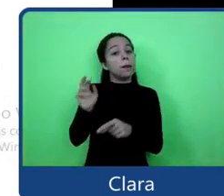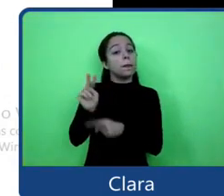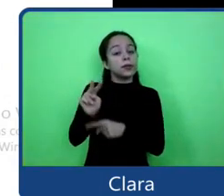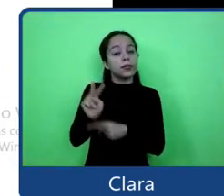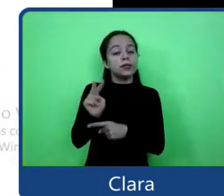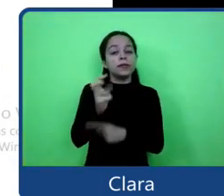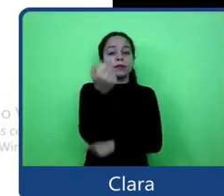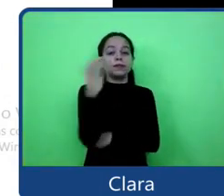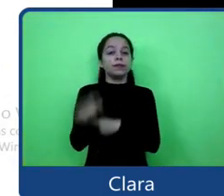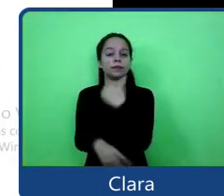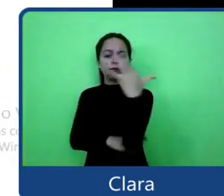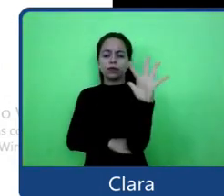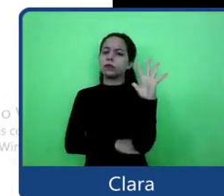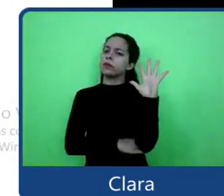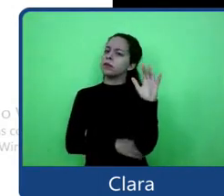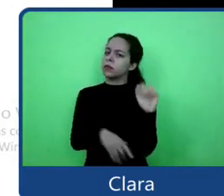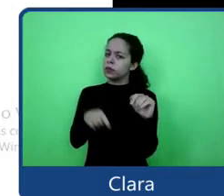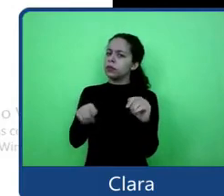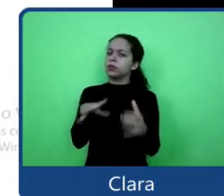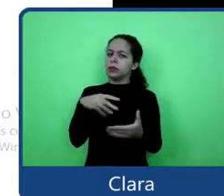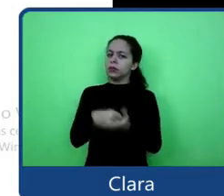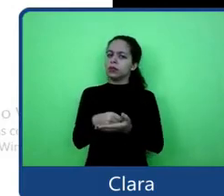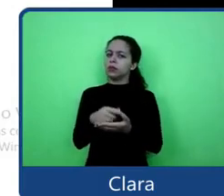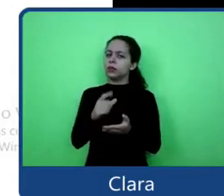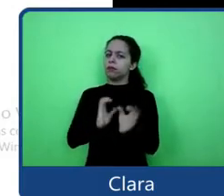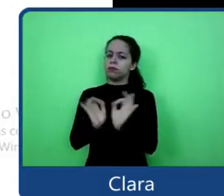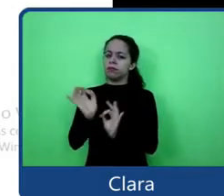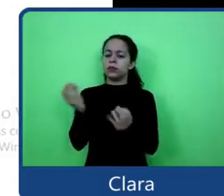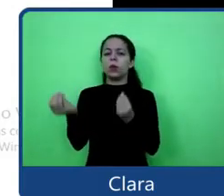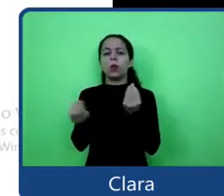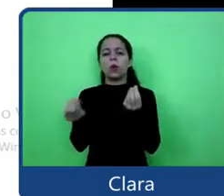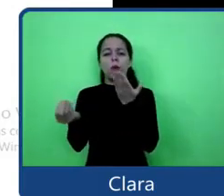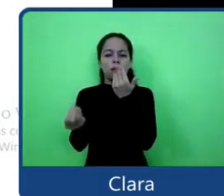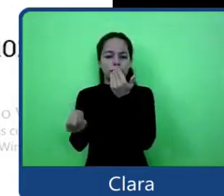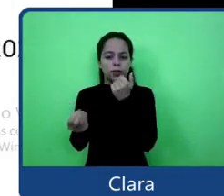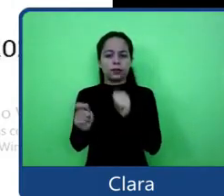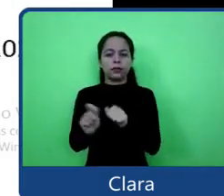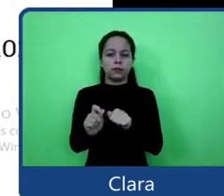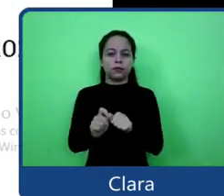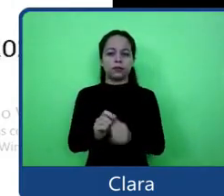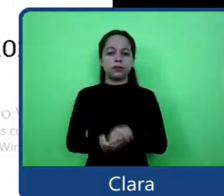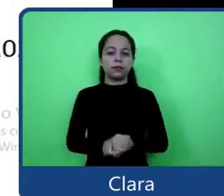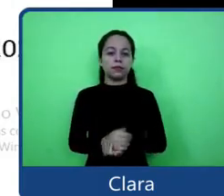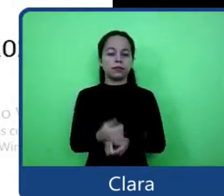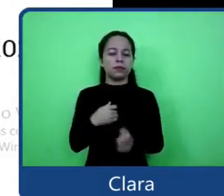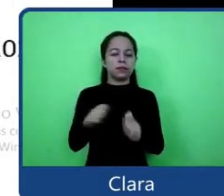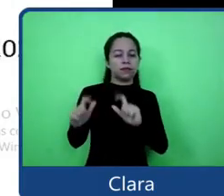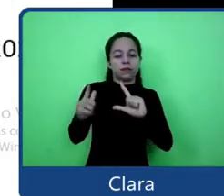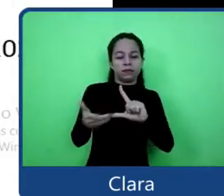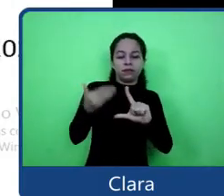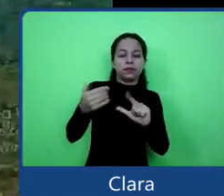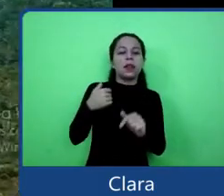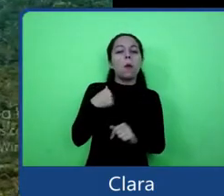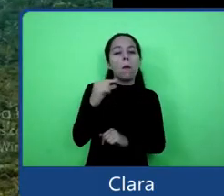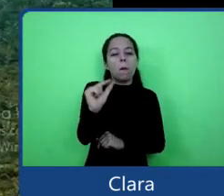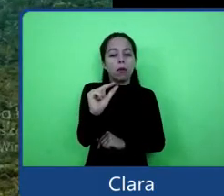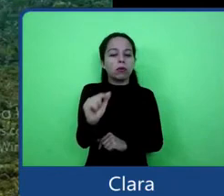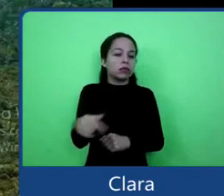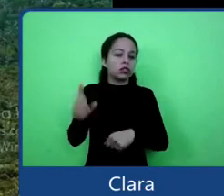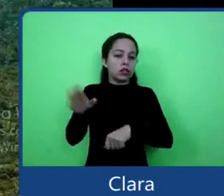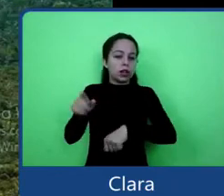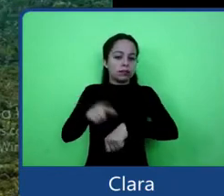alimentos. Eu vou passar aqui, porque eu acho que eu já estou um pouco adiantada no